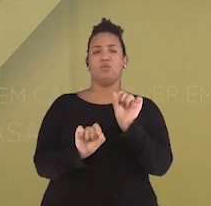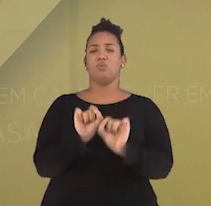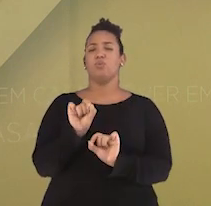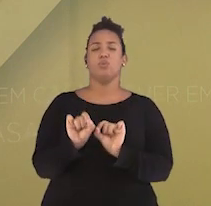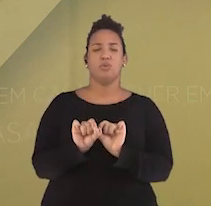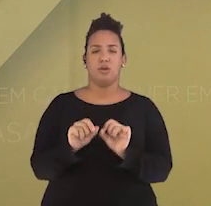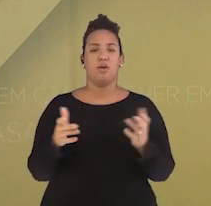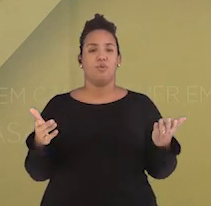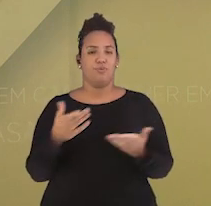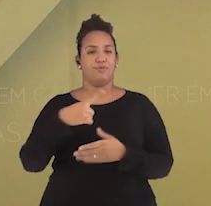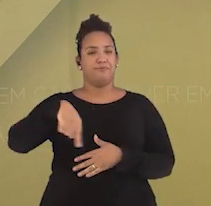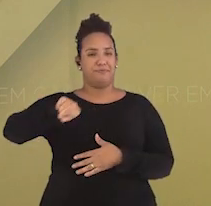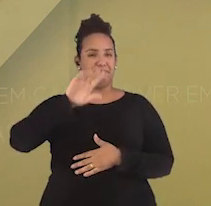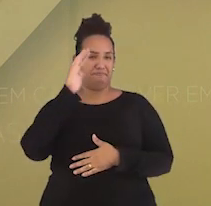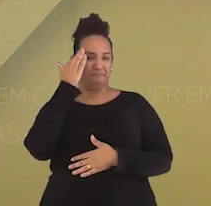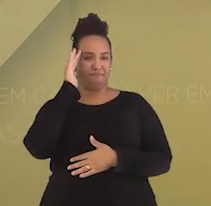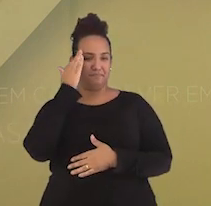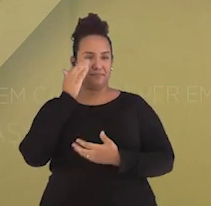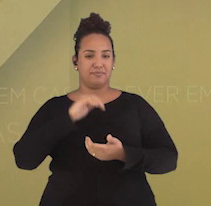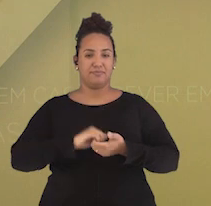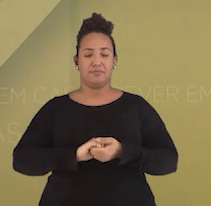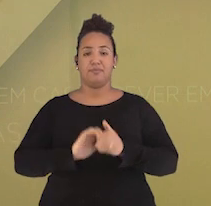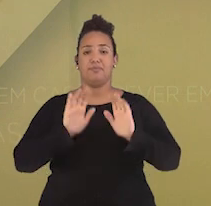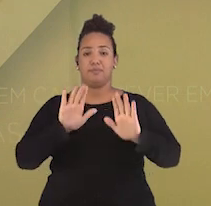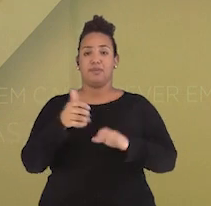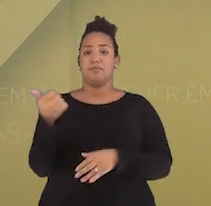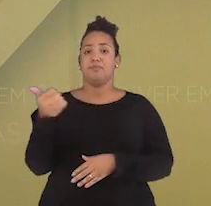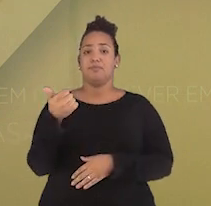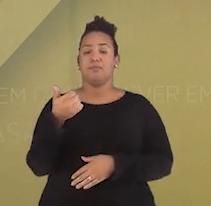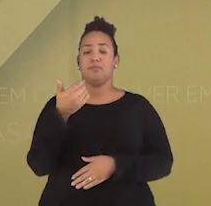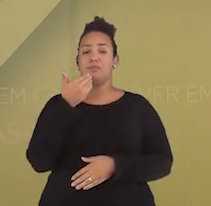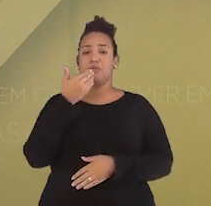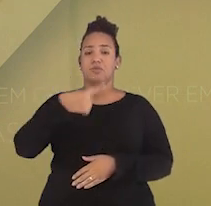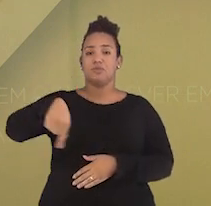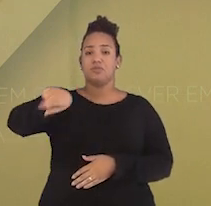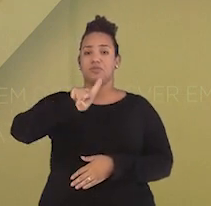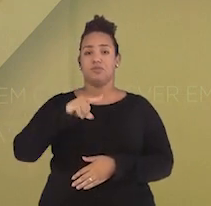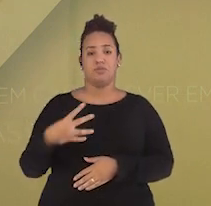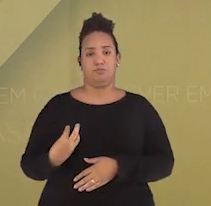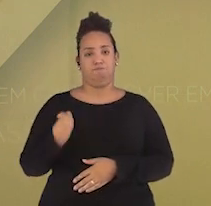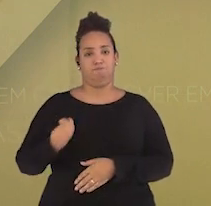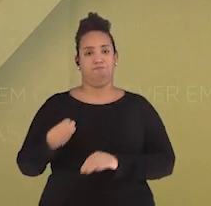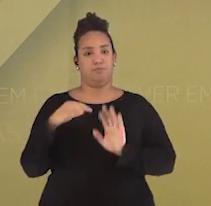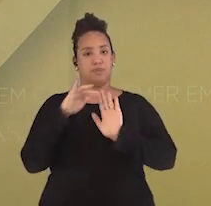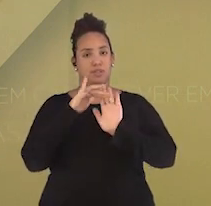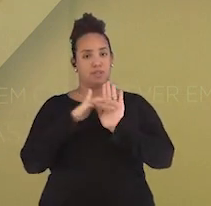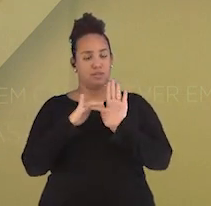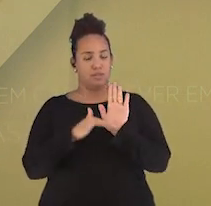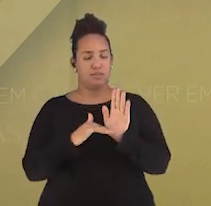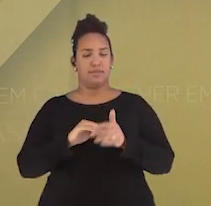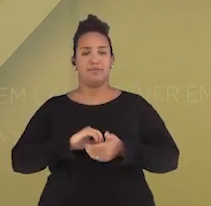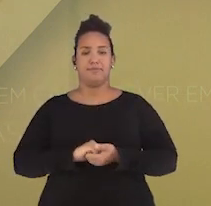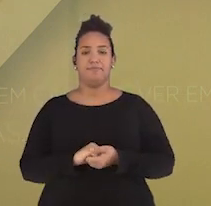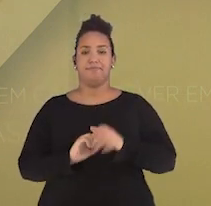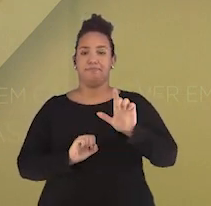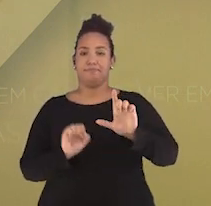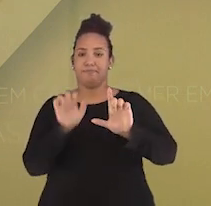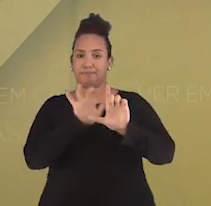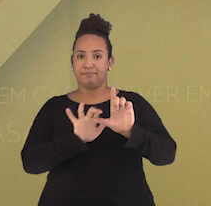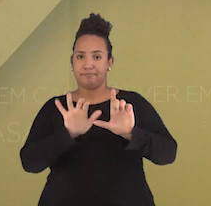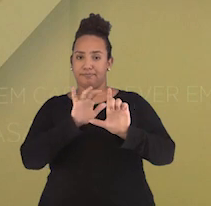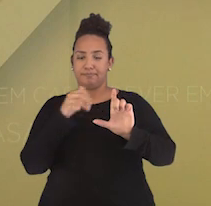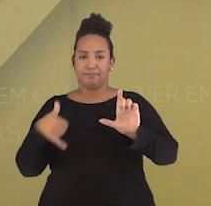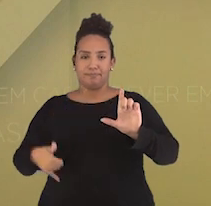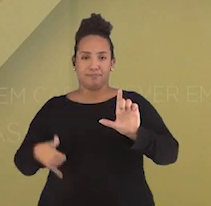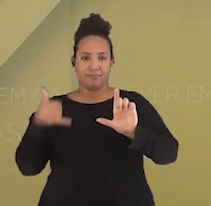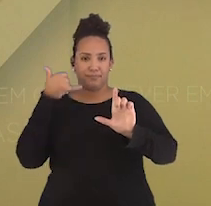isso. Primeiro, preciso que vocês registrem a presença de vocês. Basta apontar o celular para o